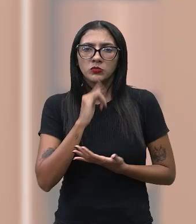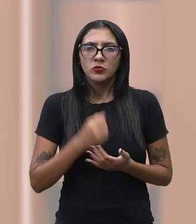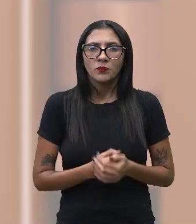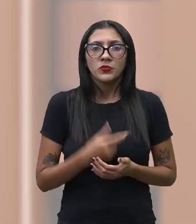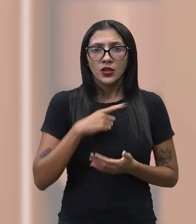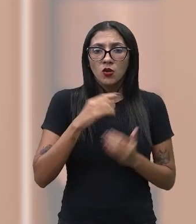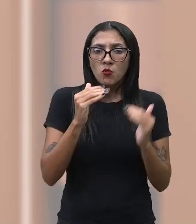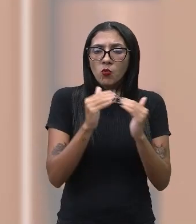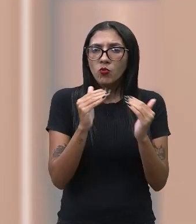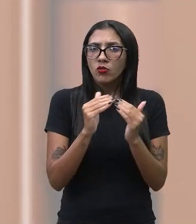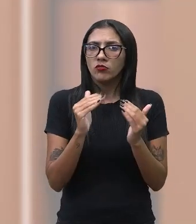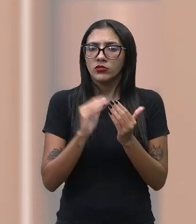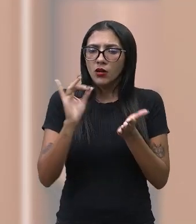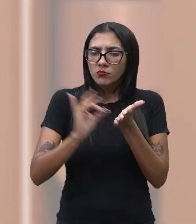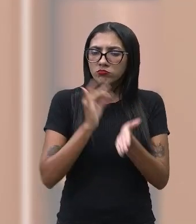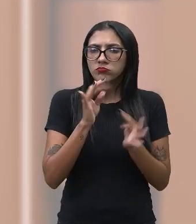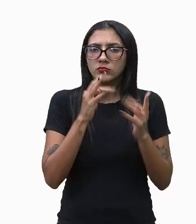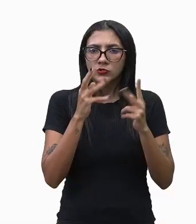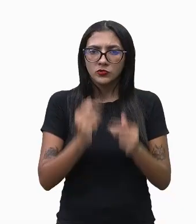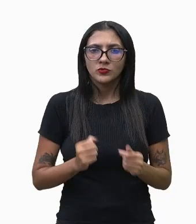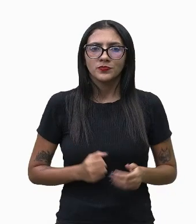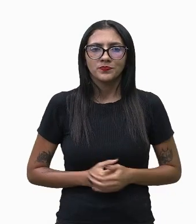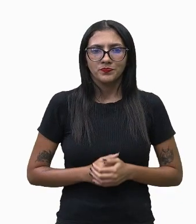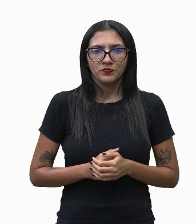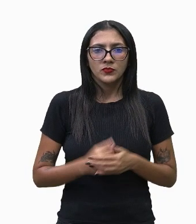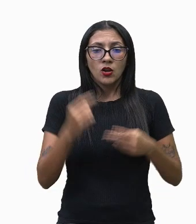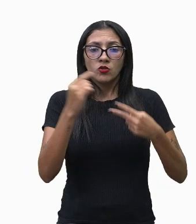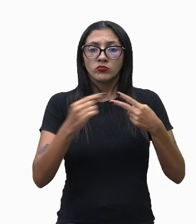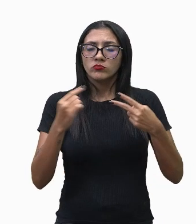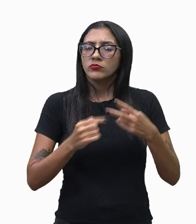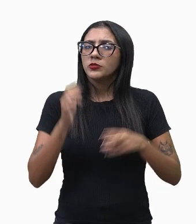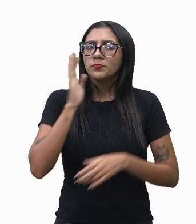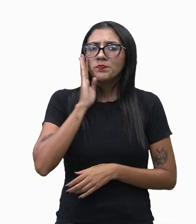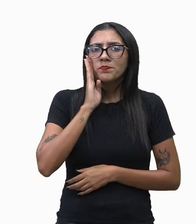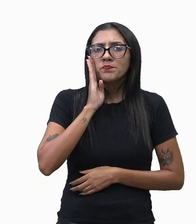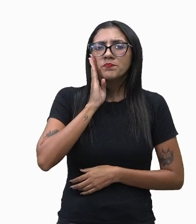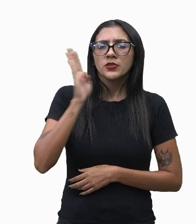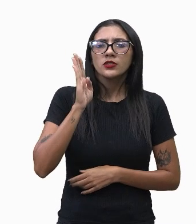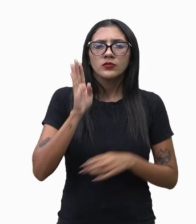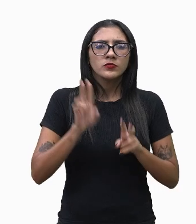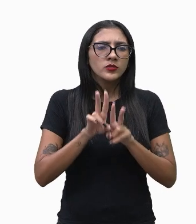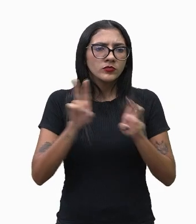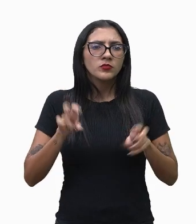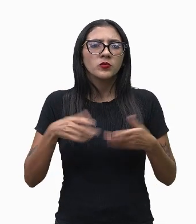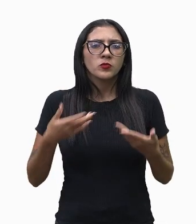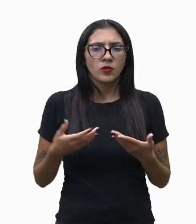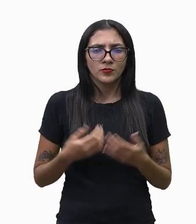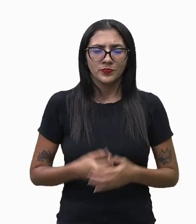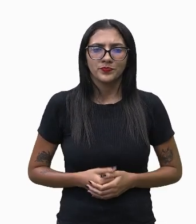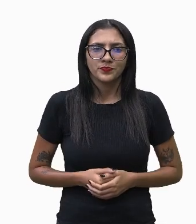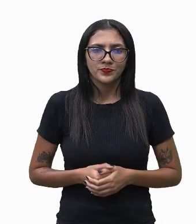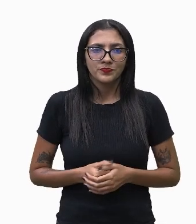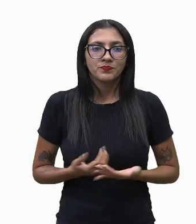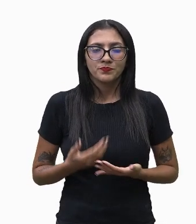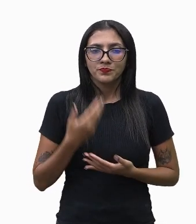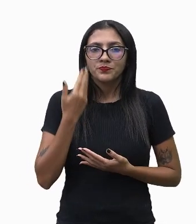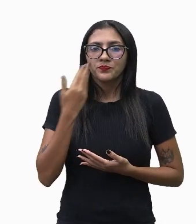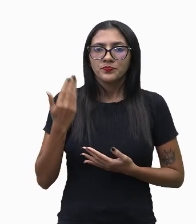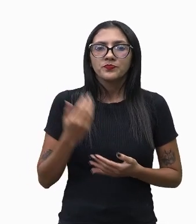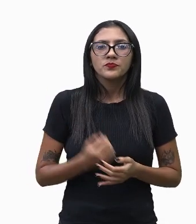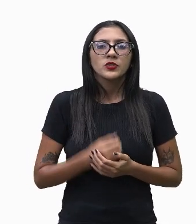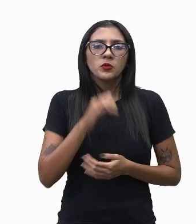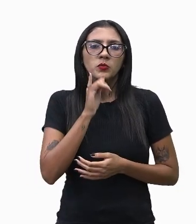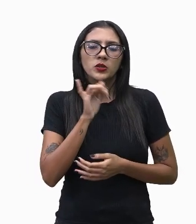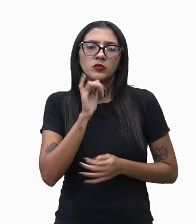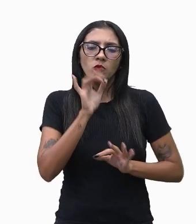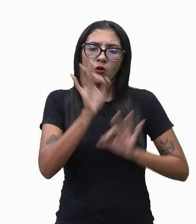cumpridos, né? Então, dois temas principais lá na Rio+10, eles foram discutidos, né, como construir